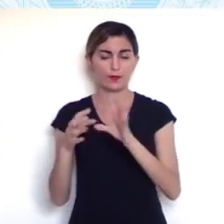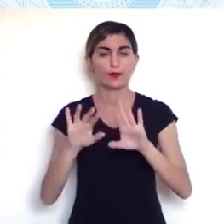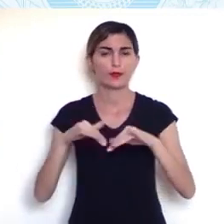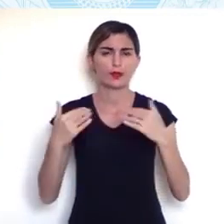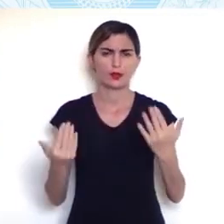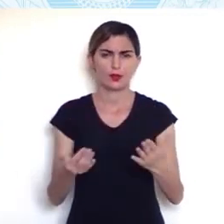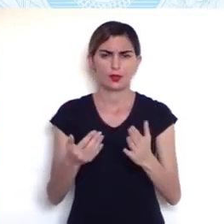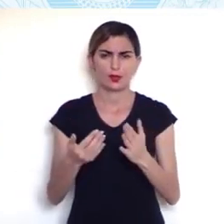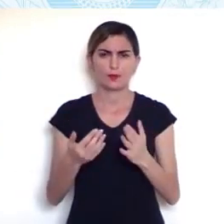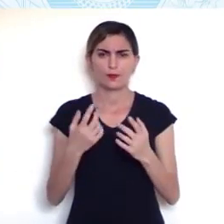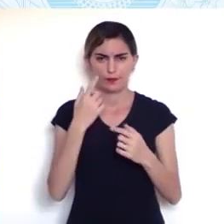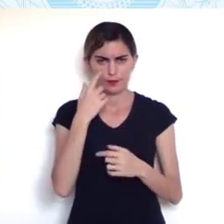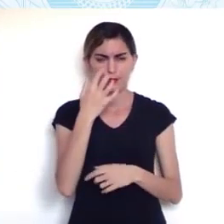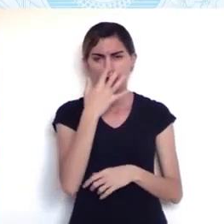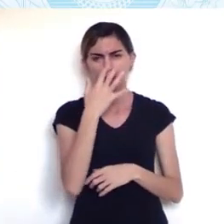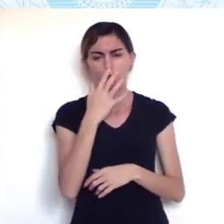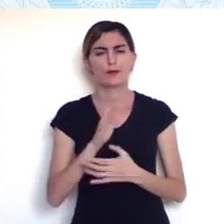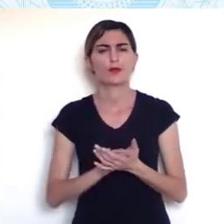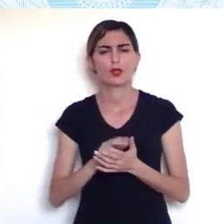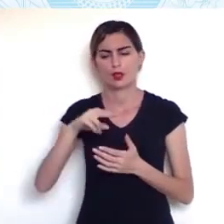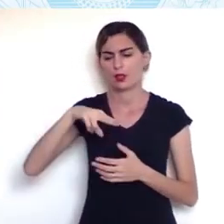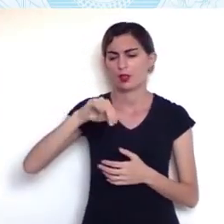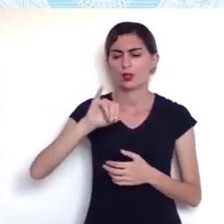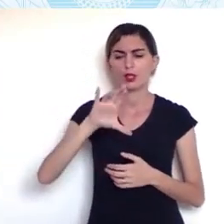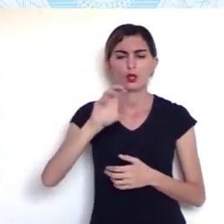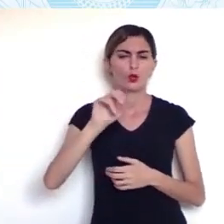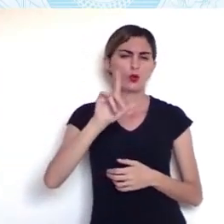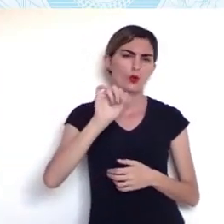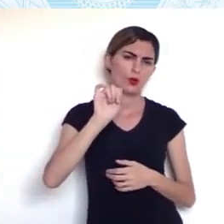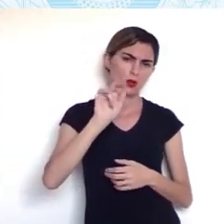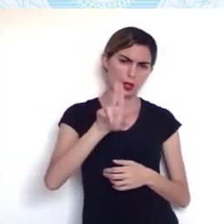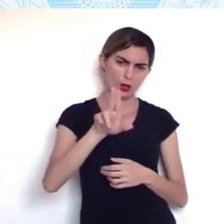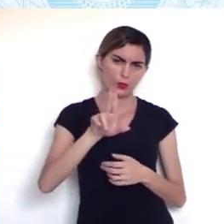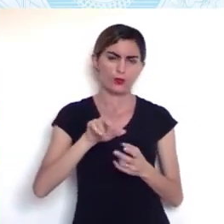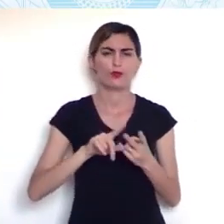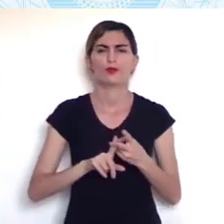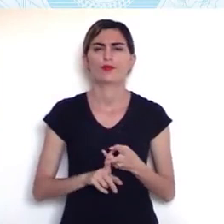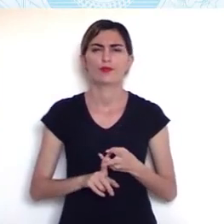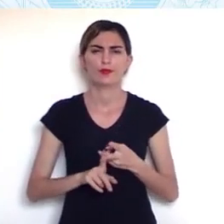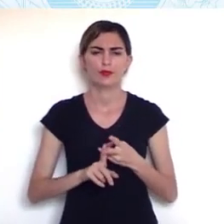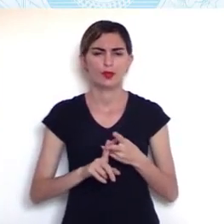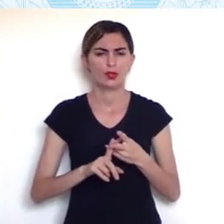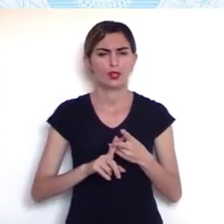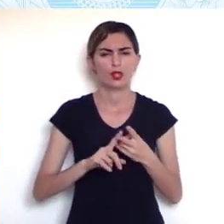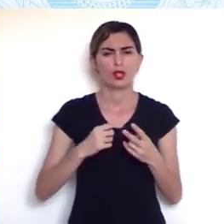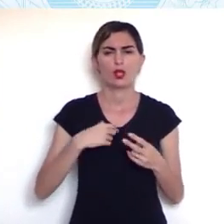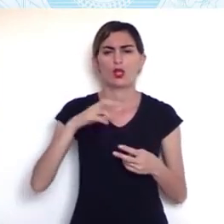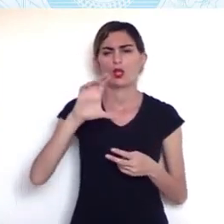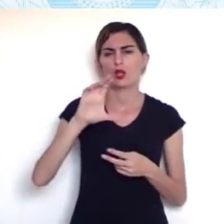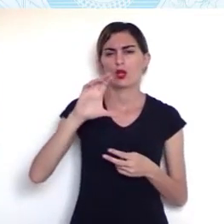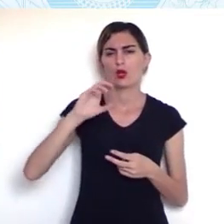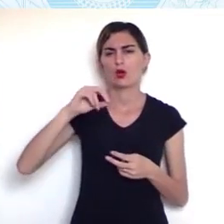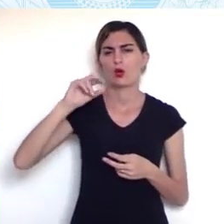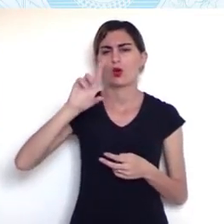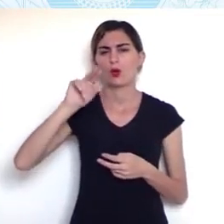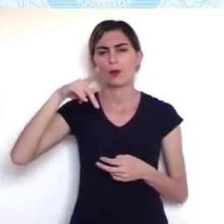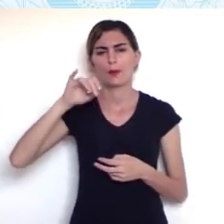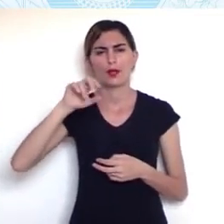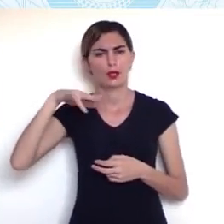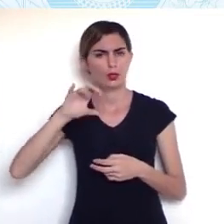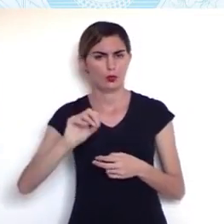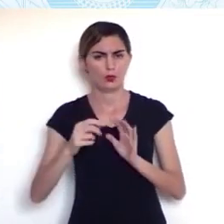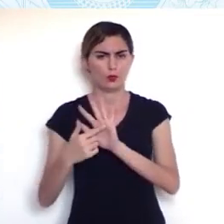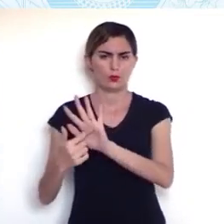nomes. Nicolau Copérnico, né? Então, Nicolau Copérnico, ele demonstrou que